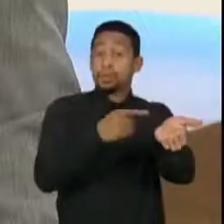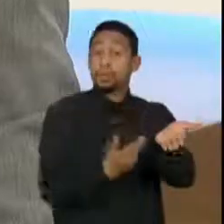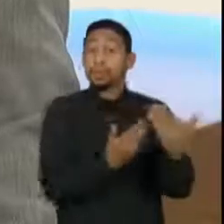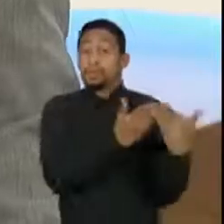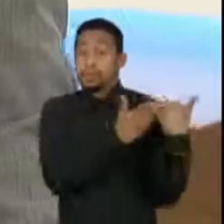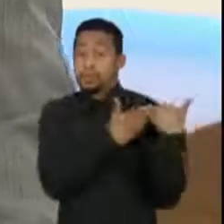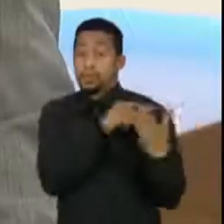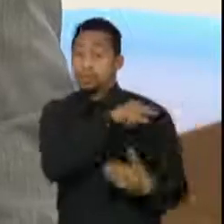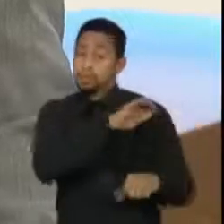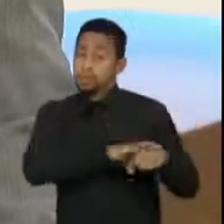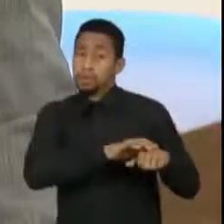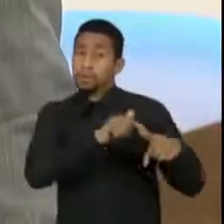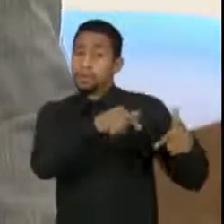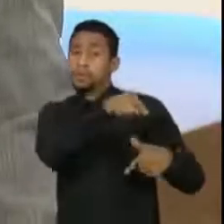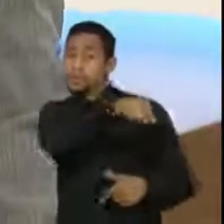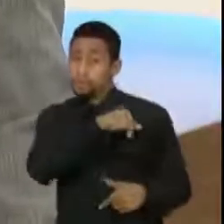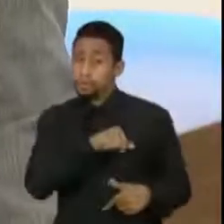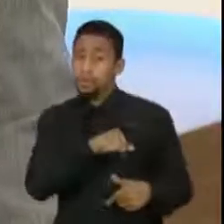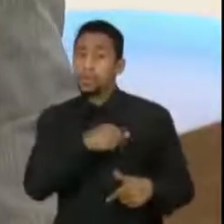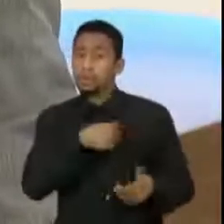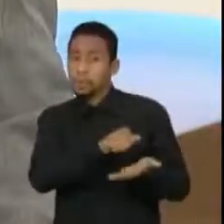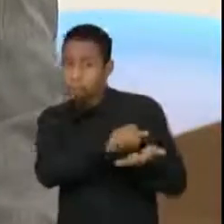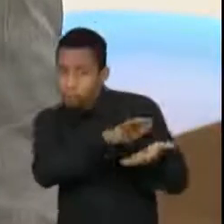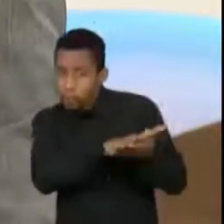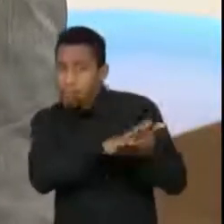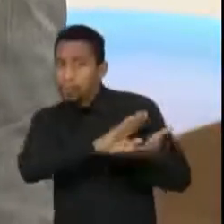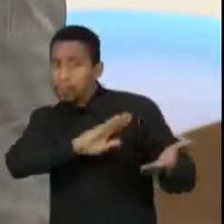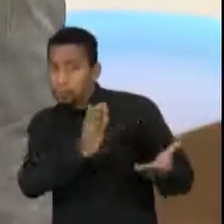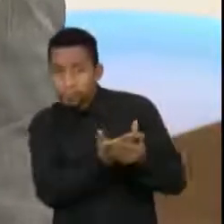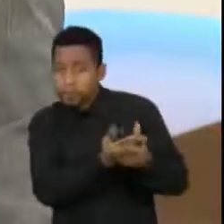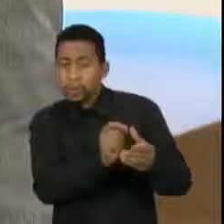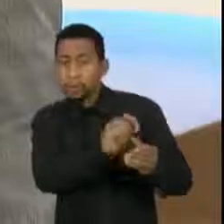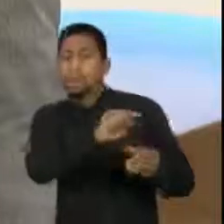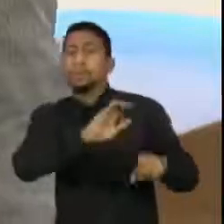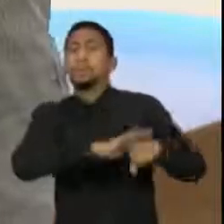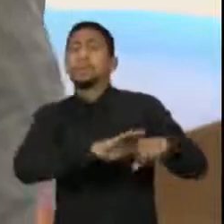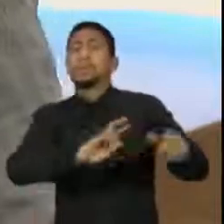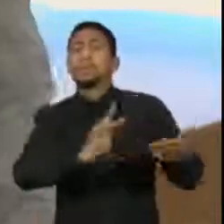for o caso, para fazer a apuração e punir quem eventualmente tenha cometido algum erro.